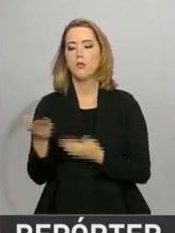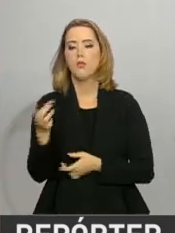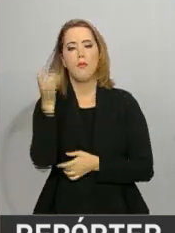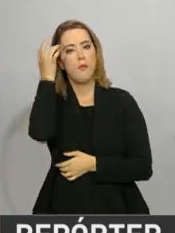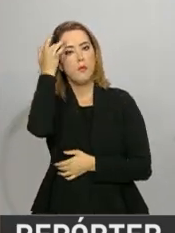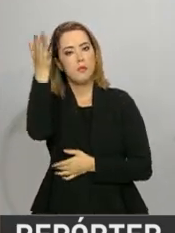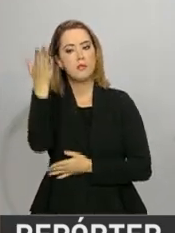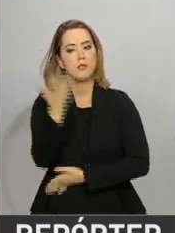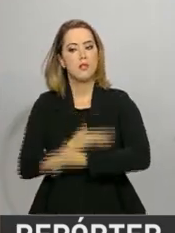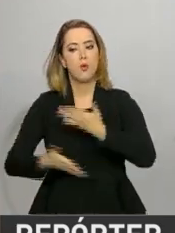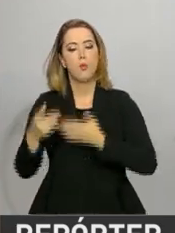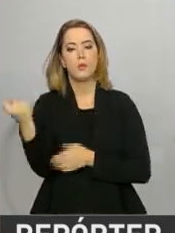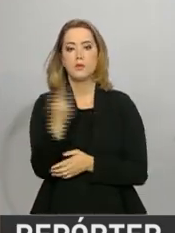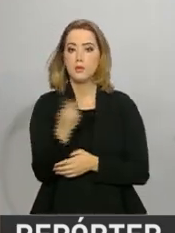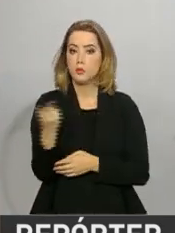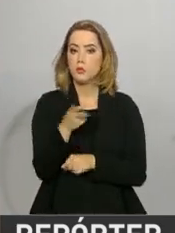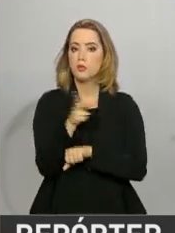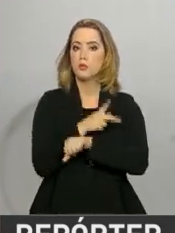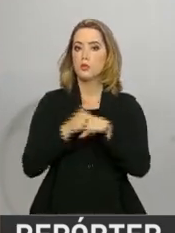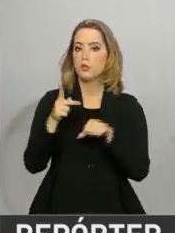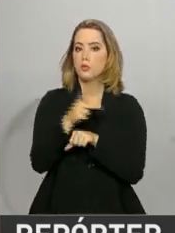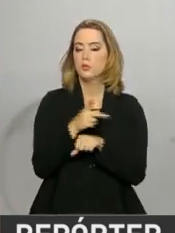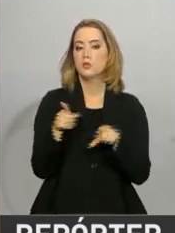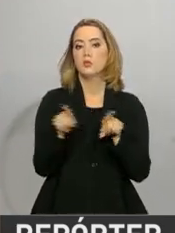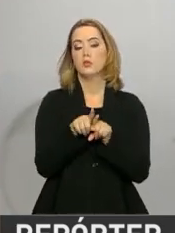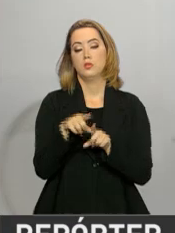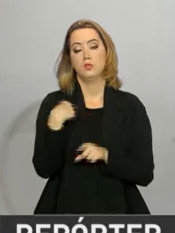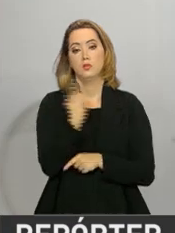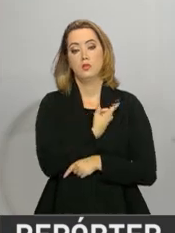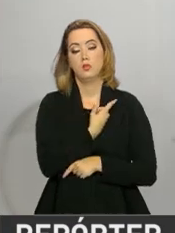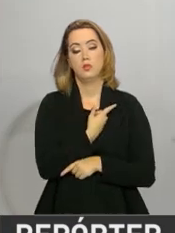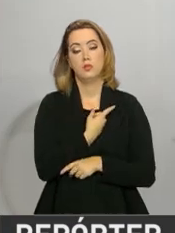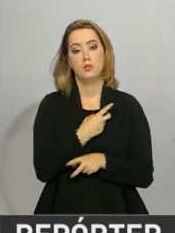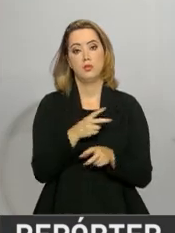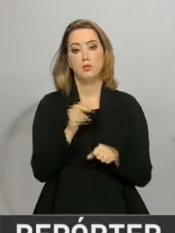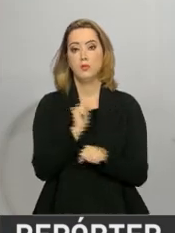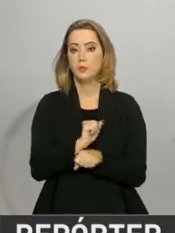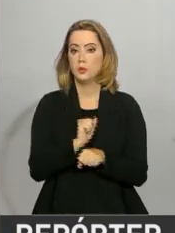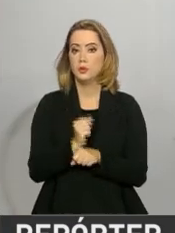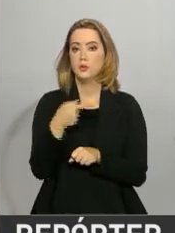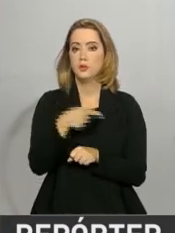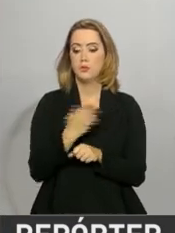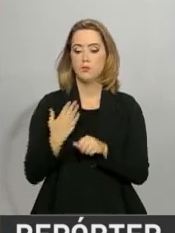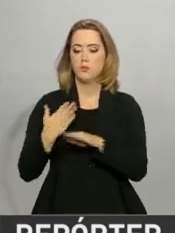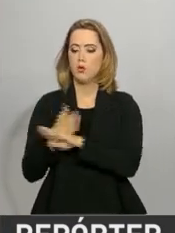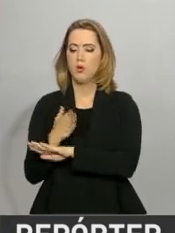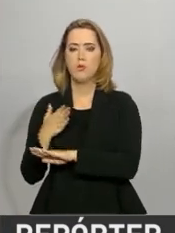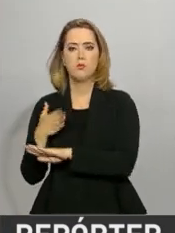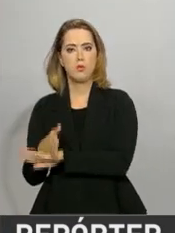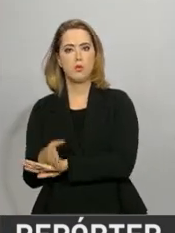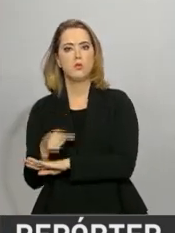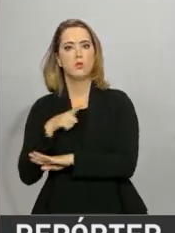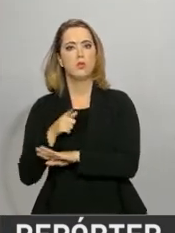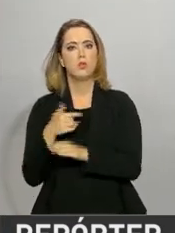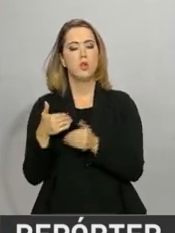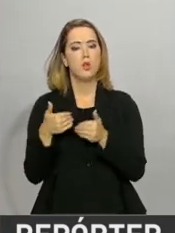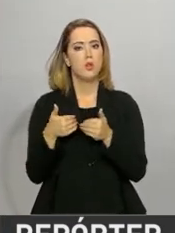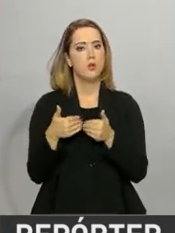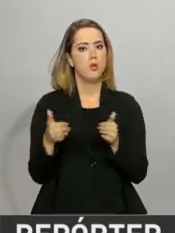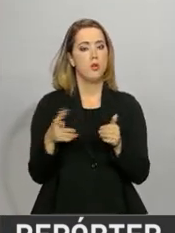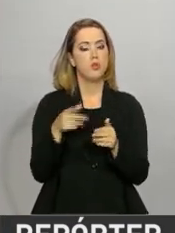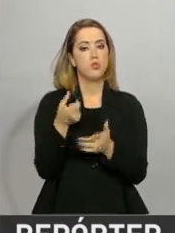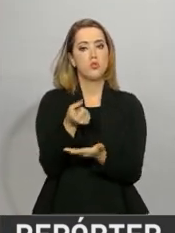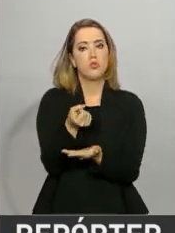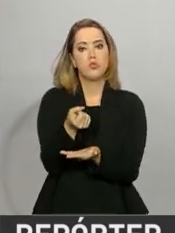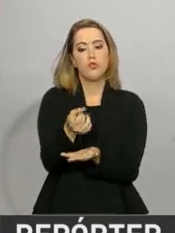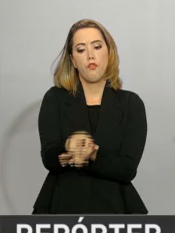Unidos. Esperamos aqui encontrarmos mecanismos de acesso ao mercado americano de produtos de